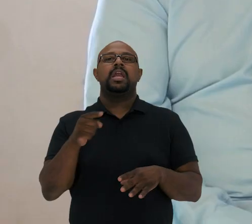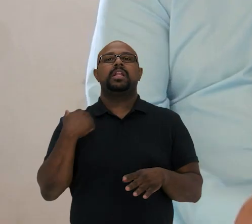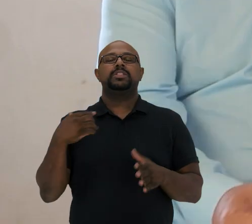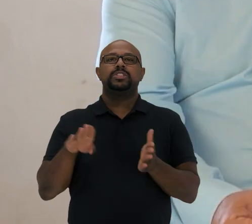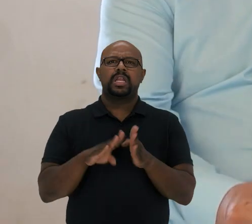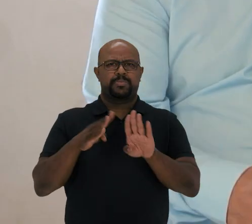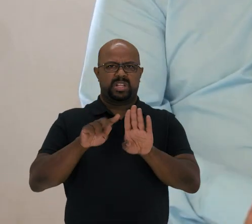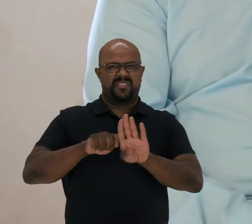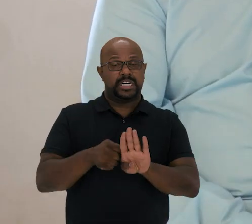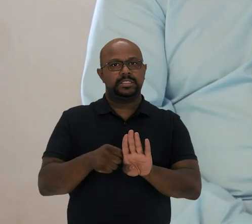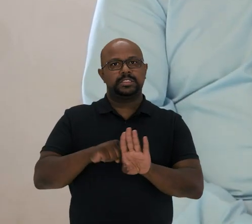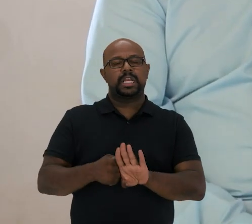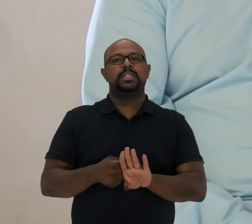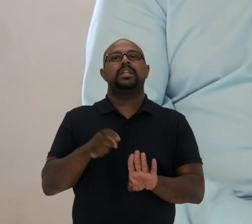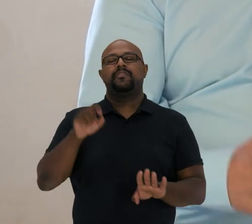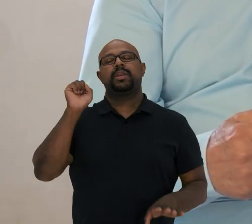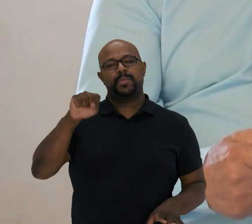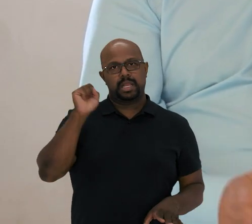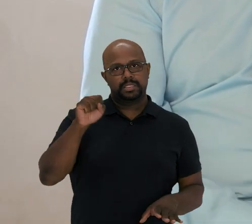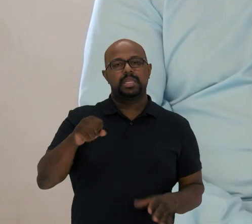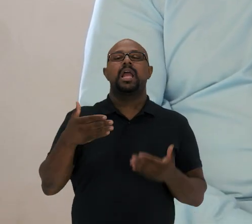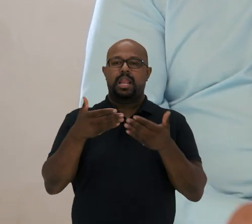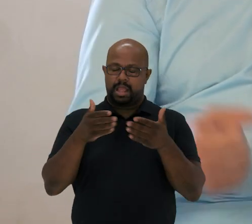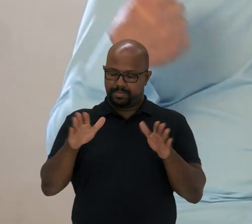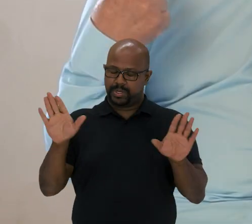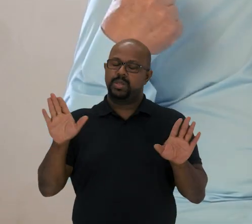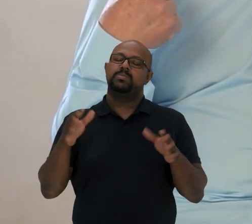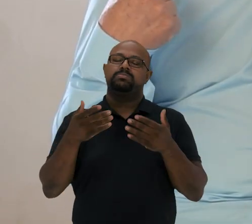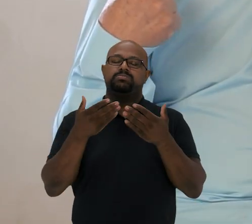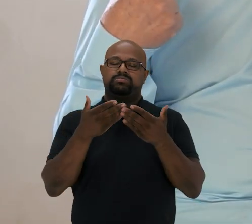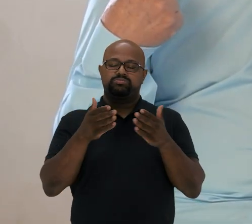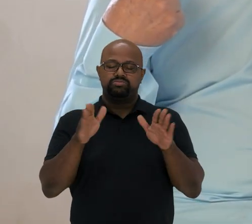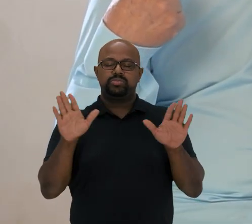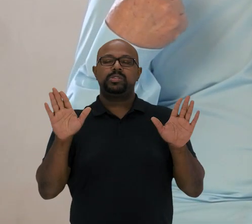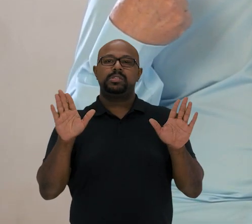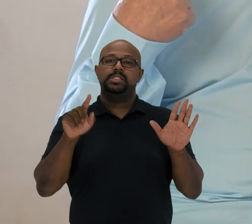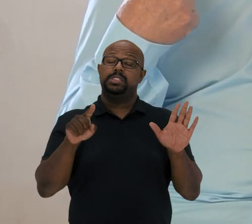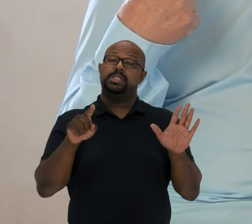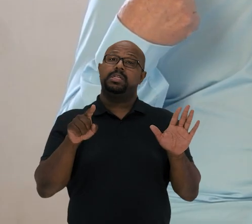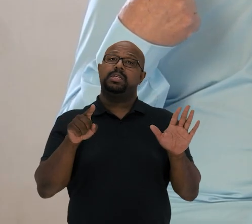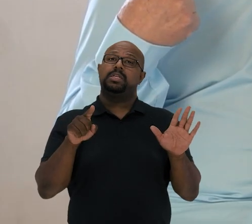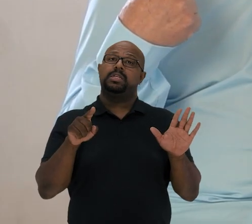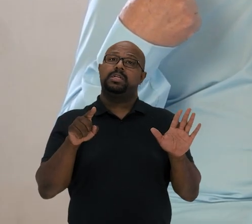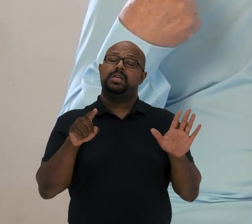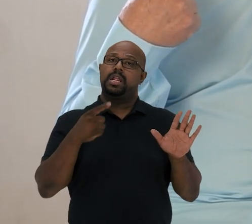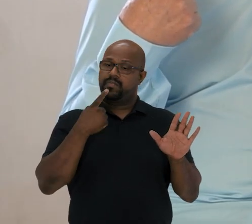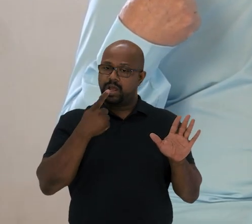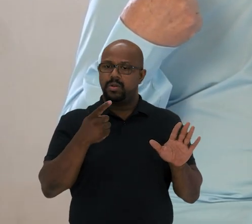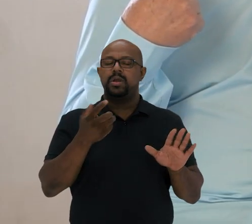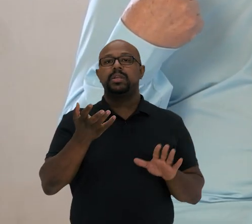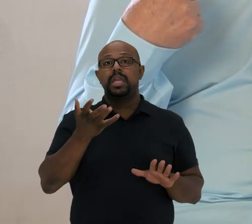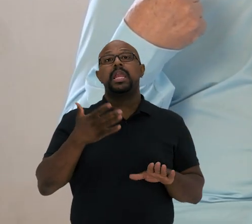aí ele chega, a porta fechada. Teve que bater e ela abriu a porta, né? E ele